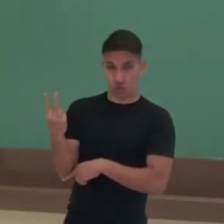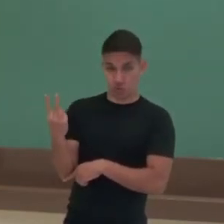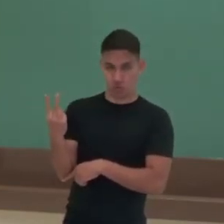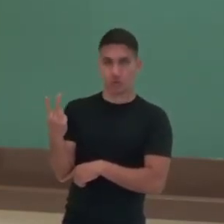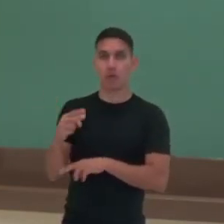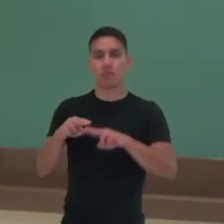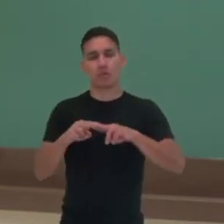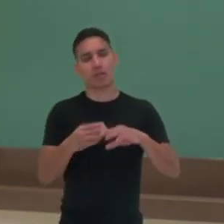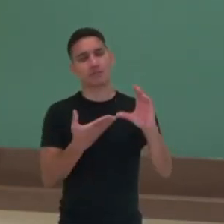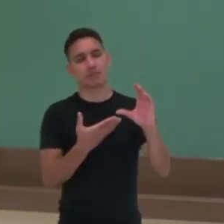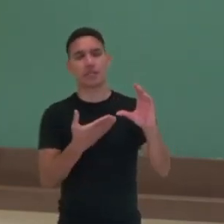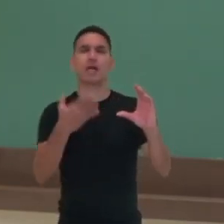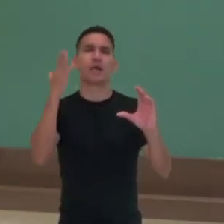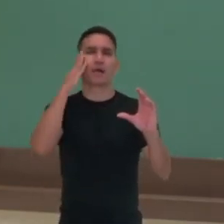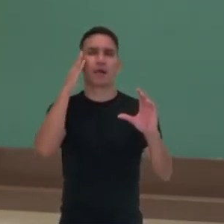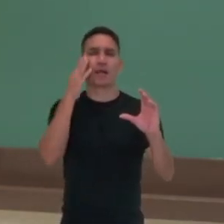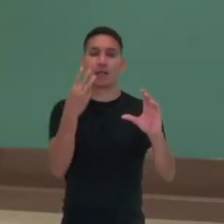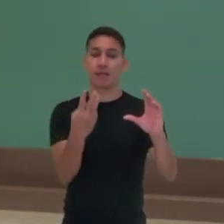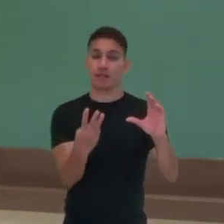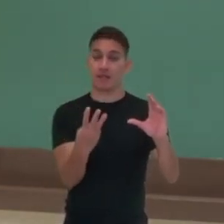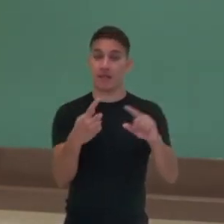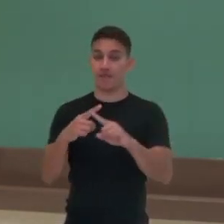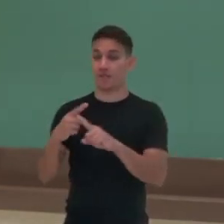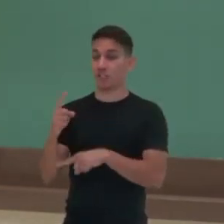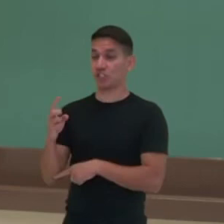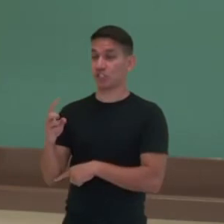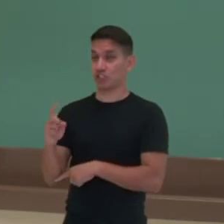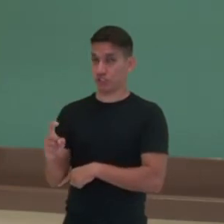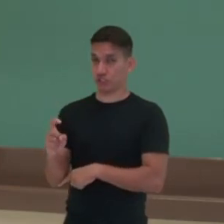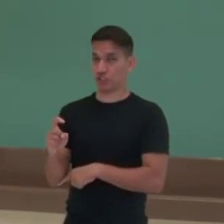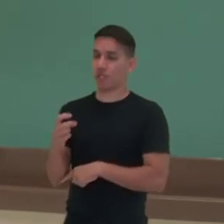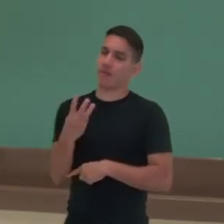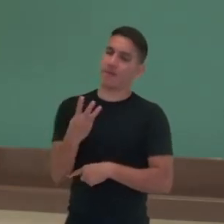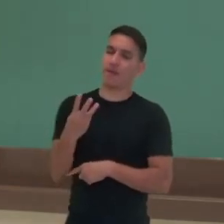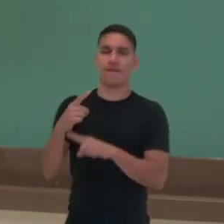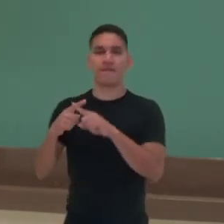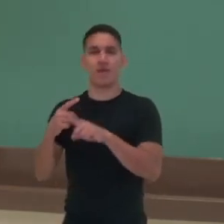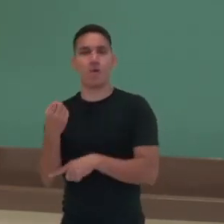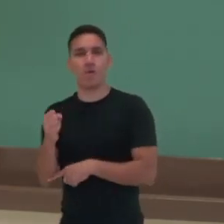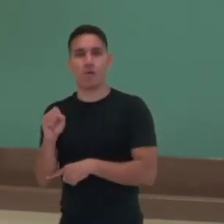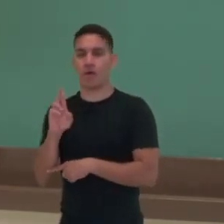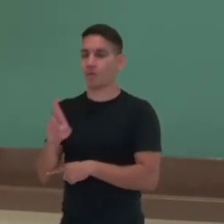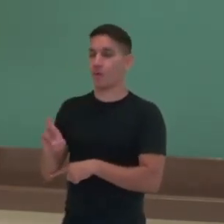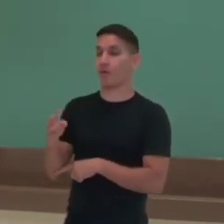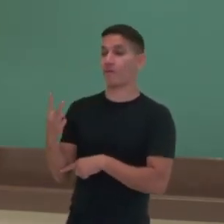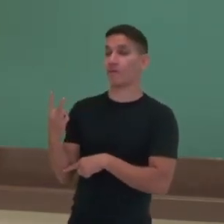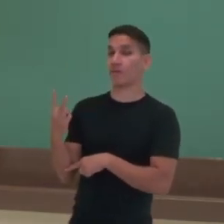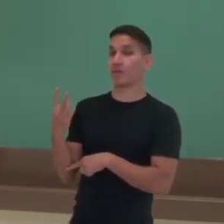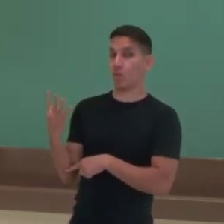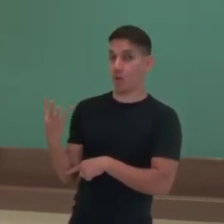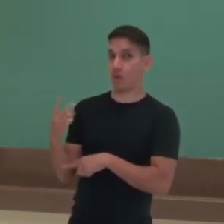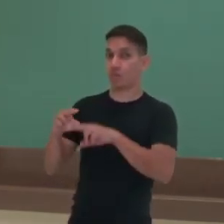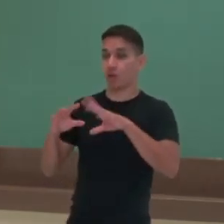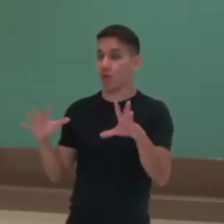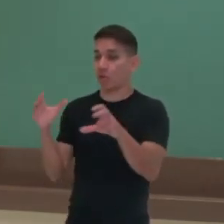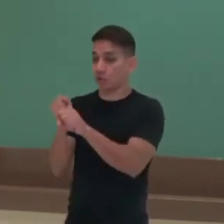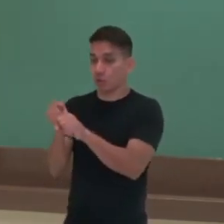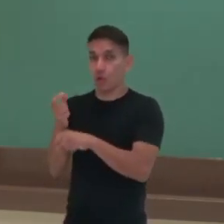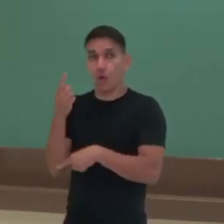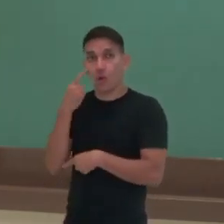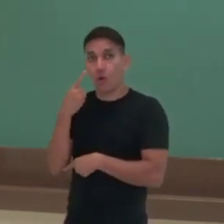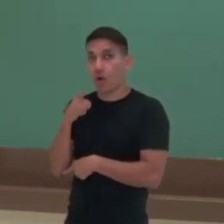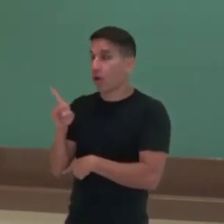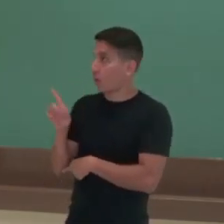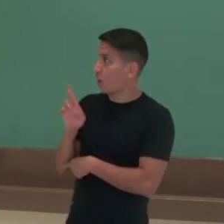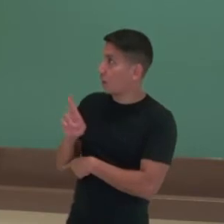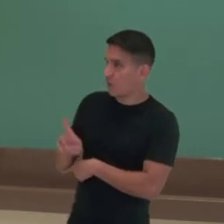3 vezes x, 3 vezes 8, 24. Somando esses três valores, então, nós